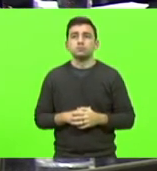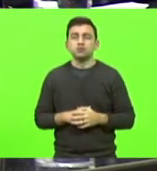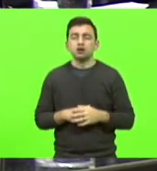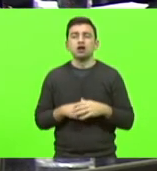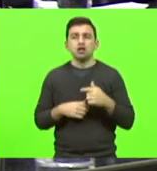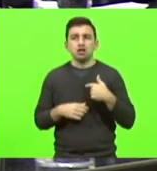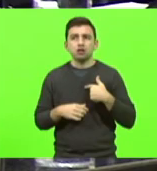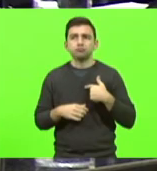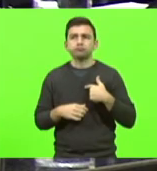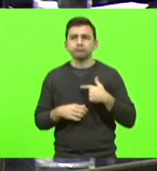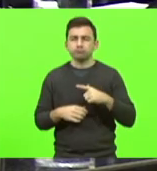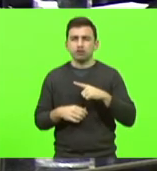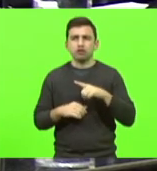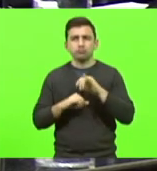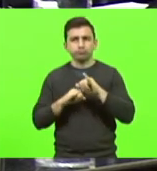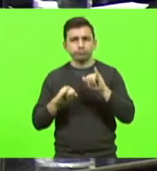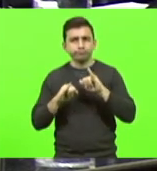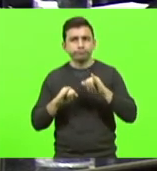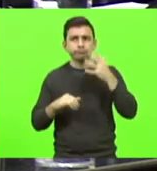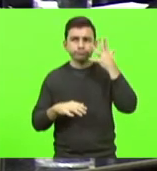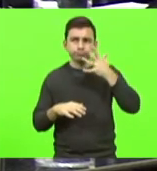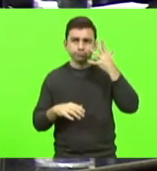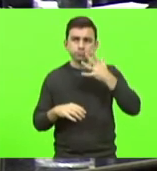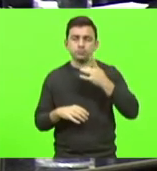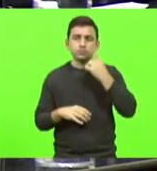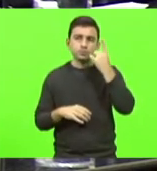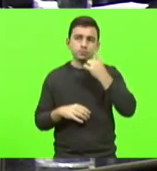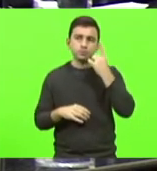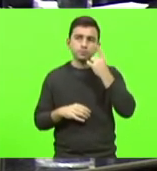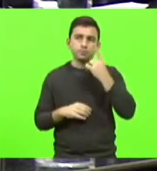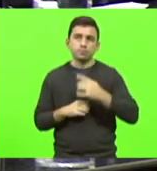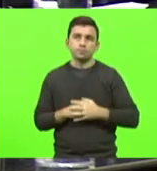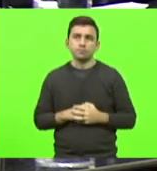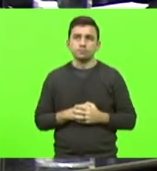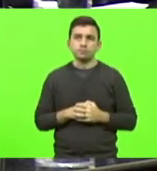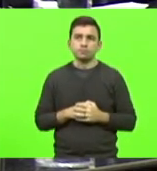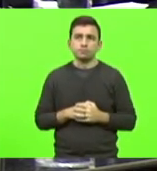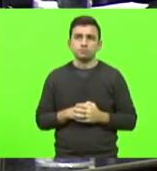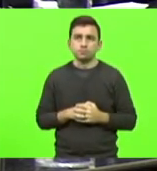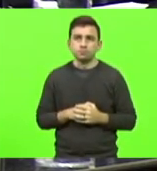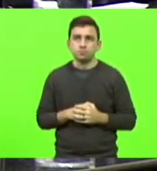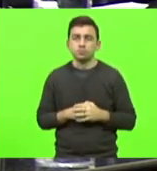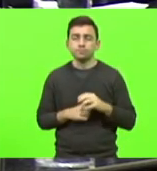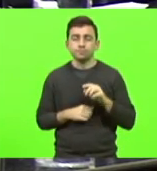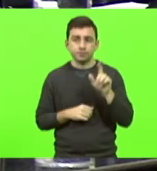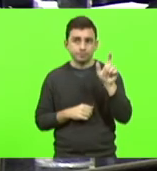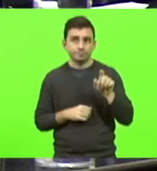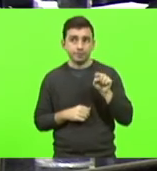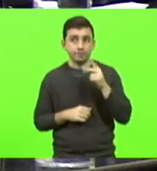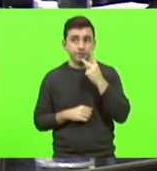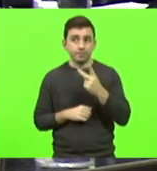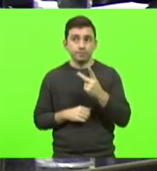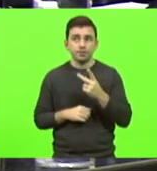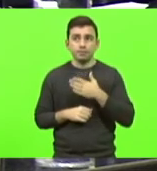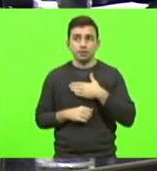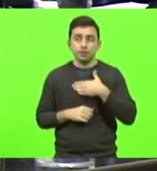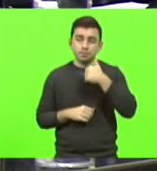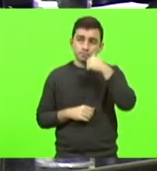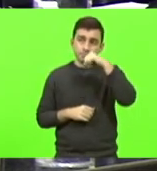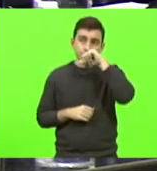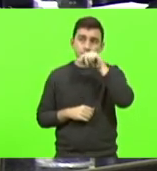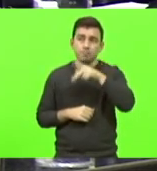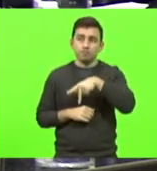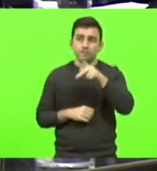várias manifestações de alguns deputados tava numa boa Lê tudo que está aqui mas ele diz o seguinte minha mãe é professora